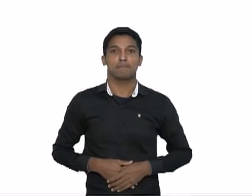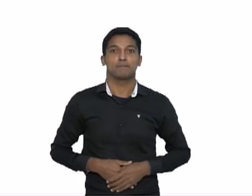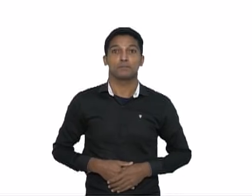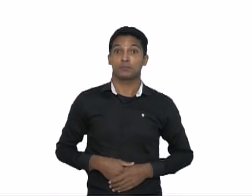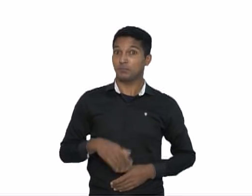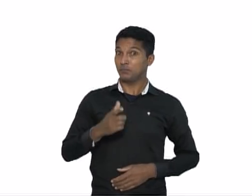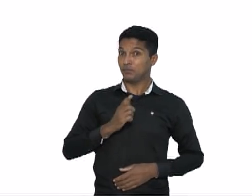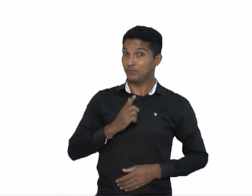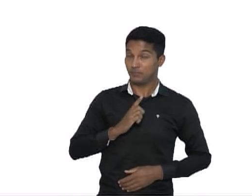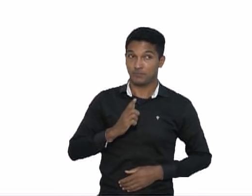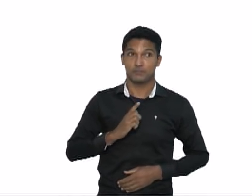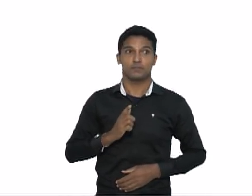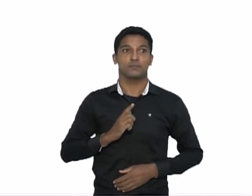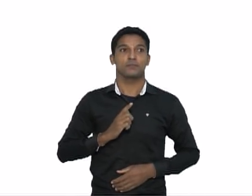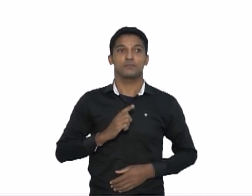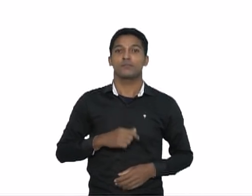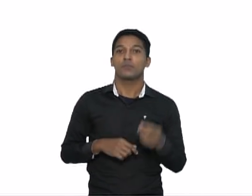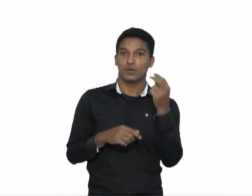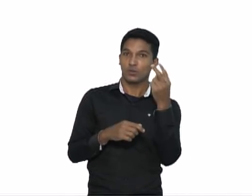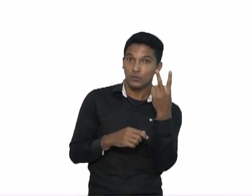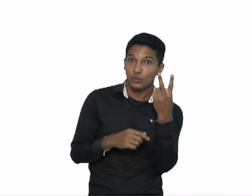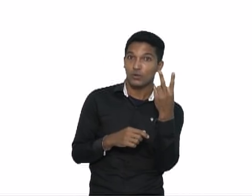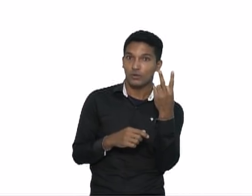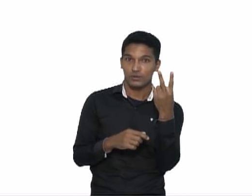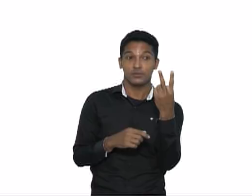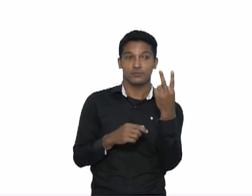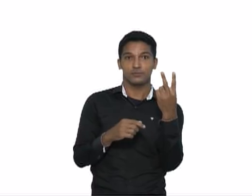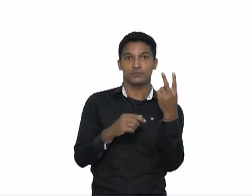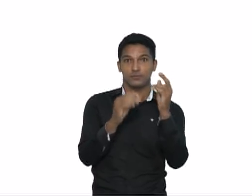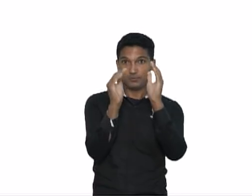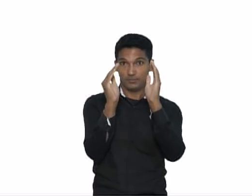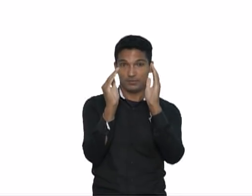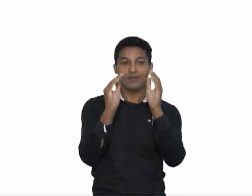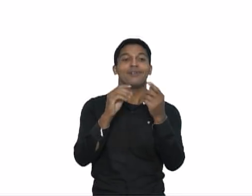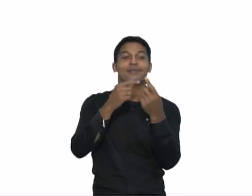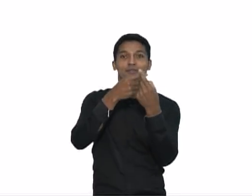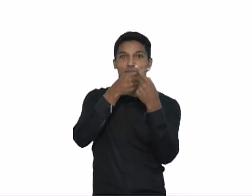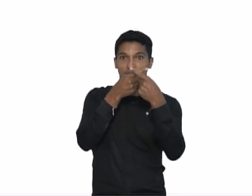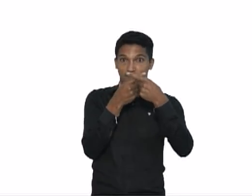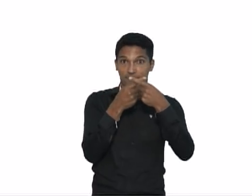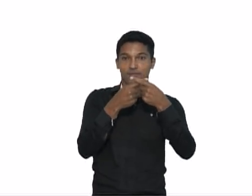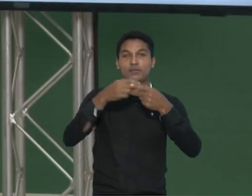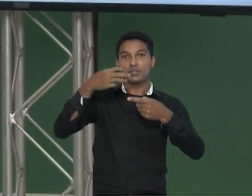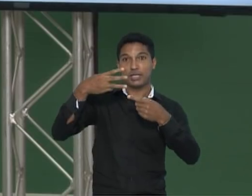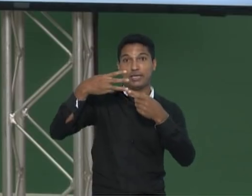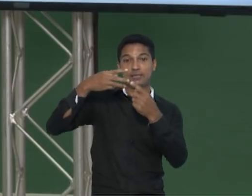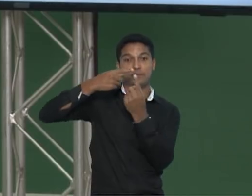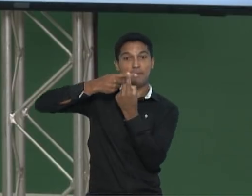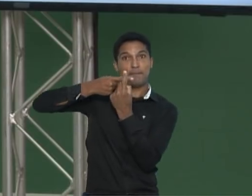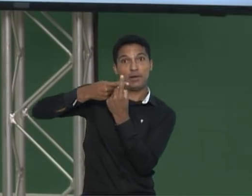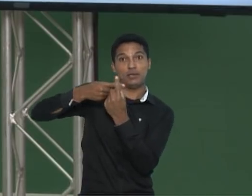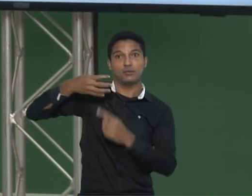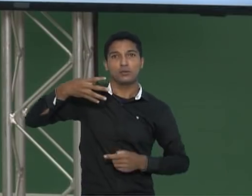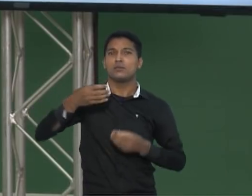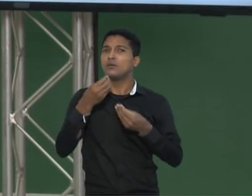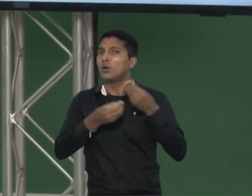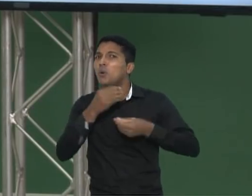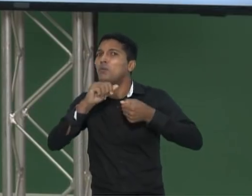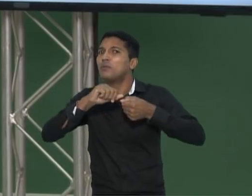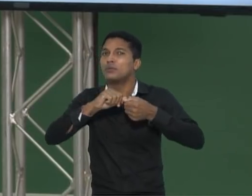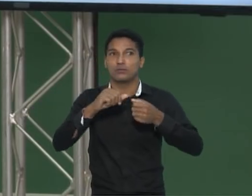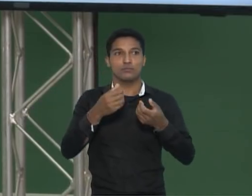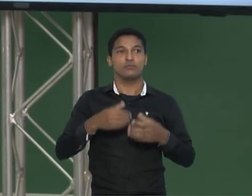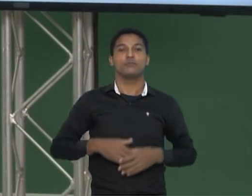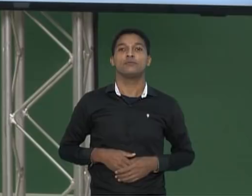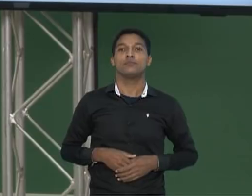tenho 2 vezes entre parênteses, 3 mais 4. Então, como que vocês iriam fazer? Vocês